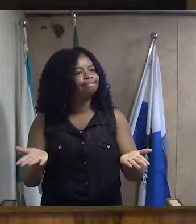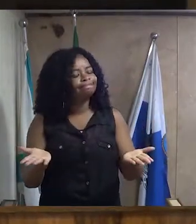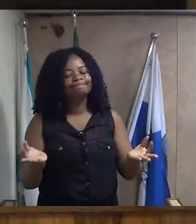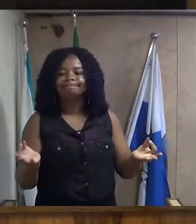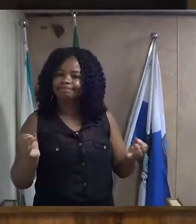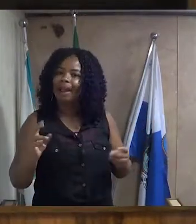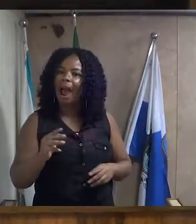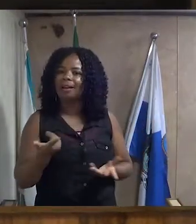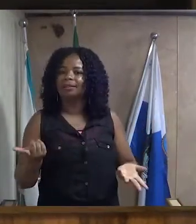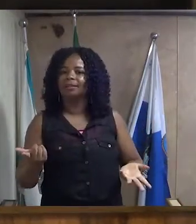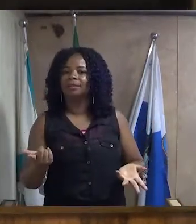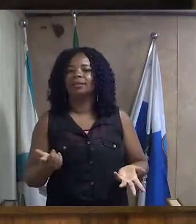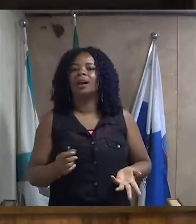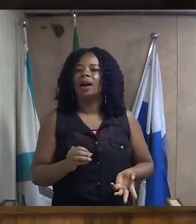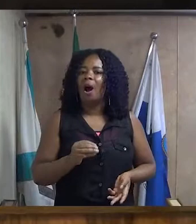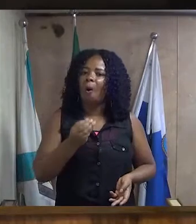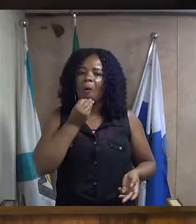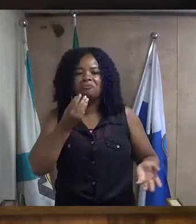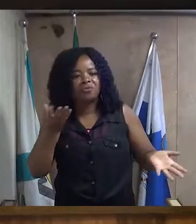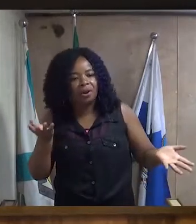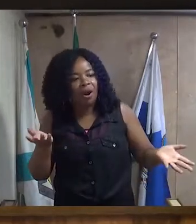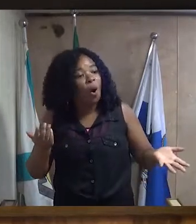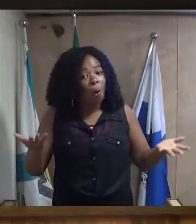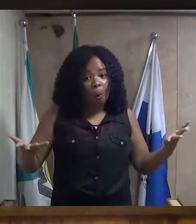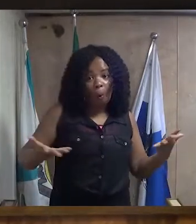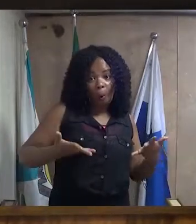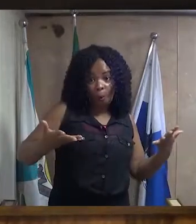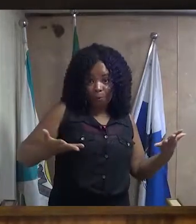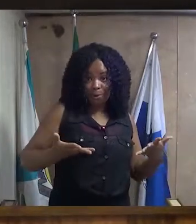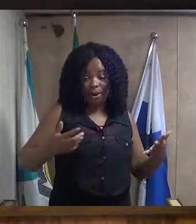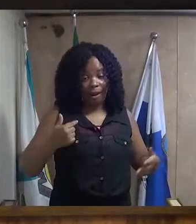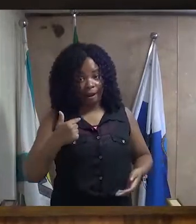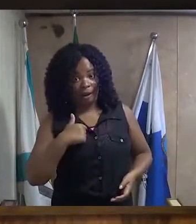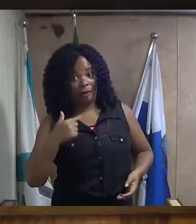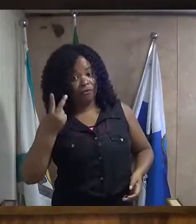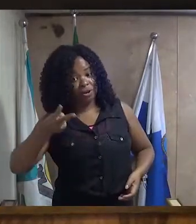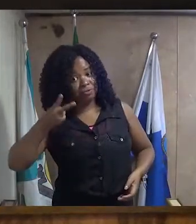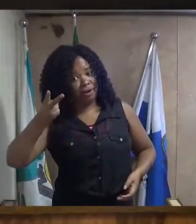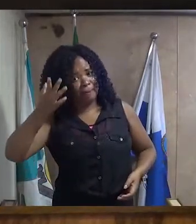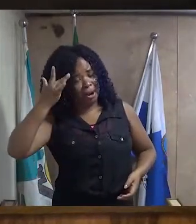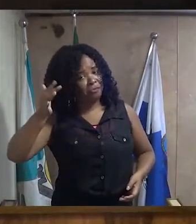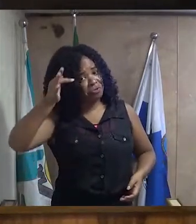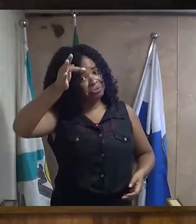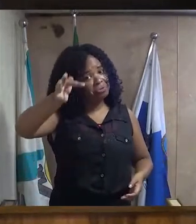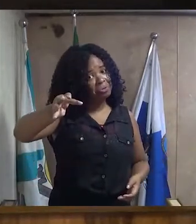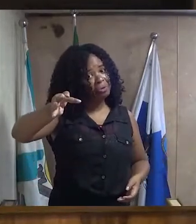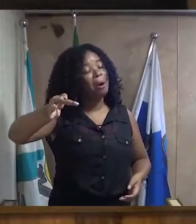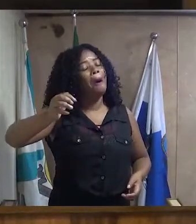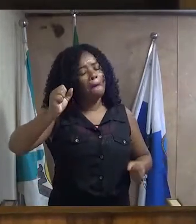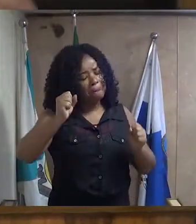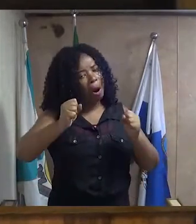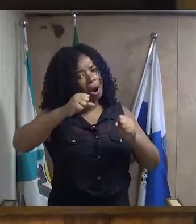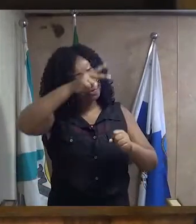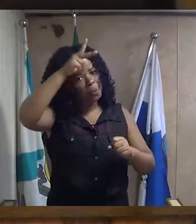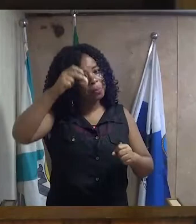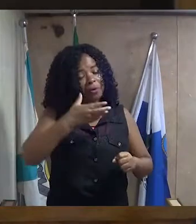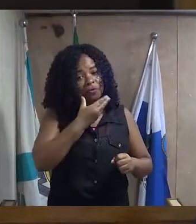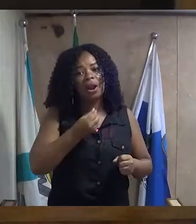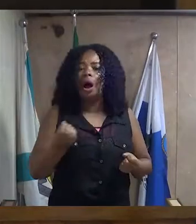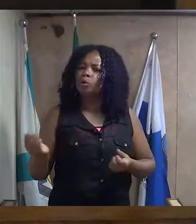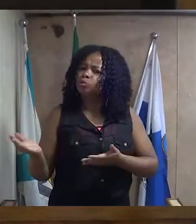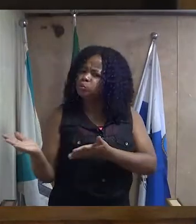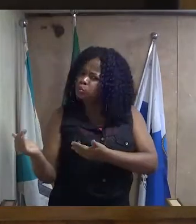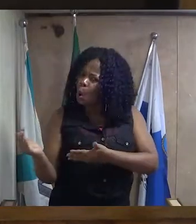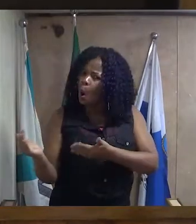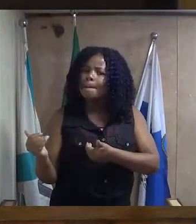Hoje eu sou vereador, amanhã, quem sabe, eu posso ser prefeito dessa cidade. Sou novo, mas tenho muito para dar para